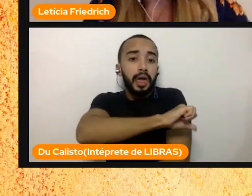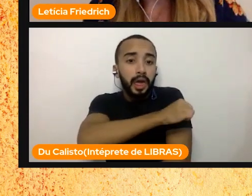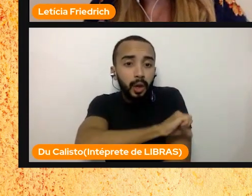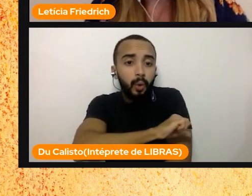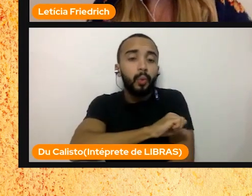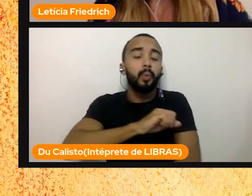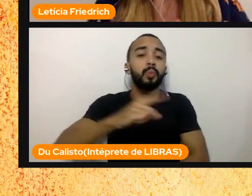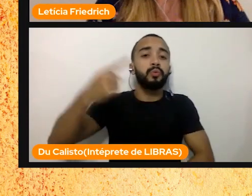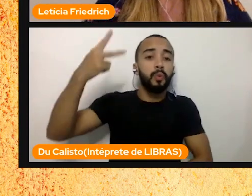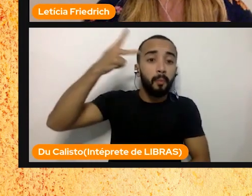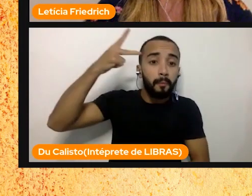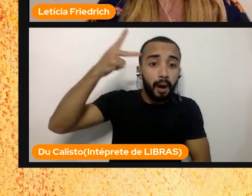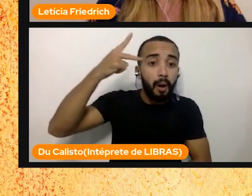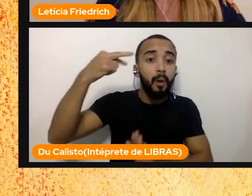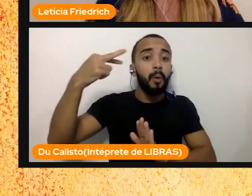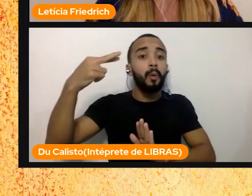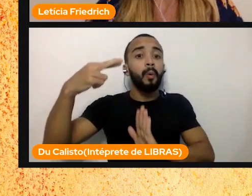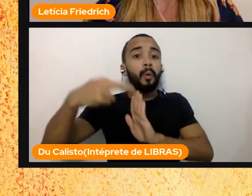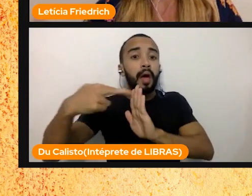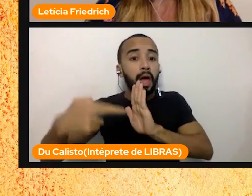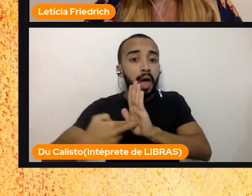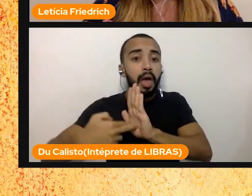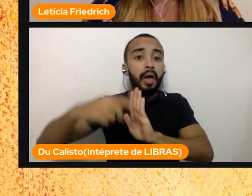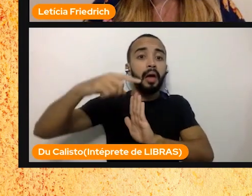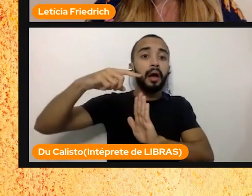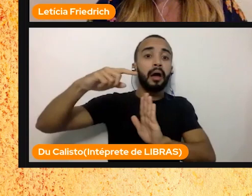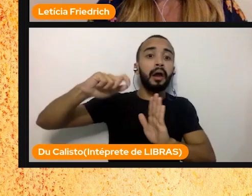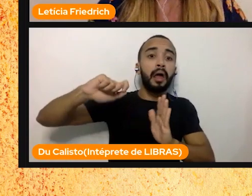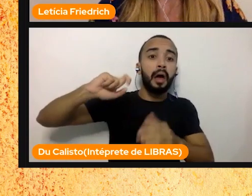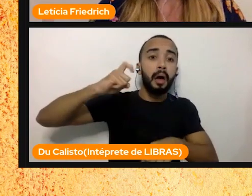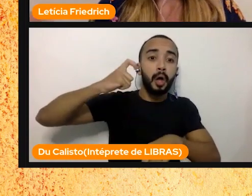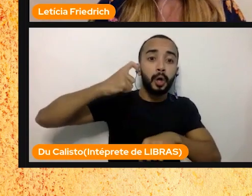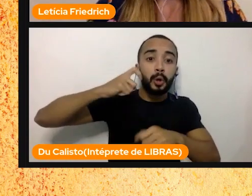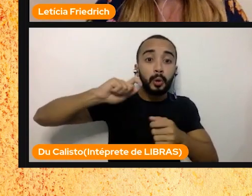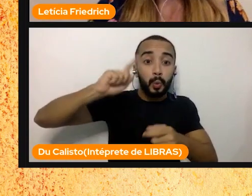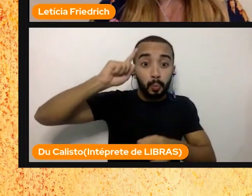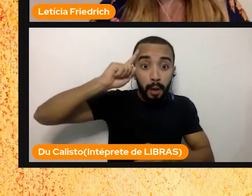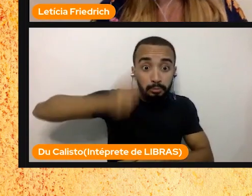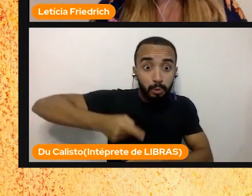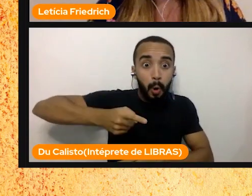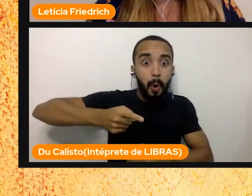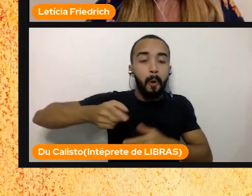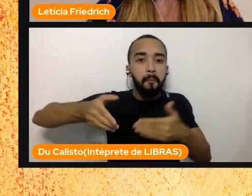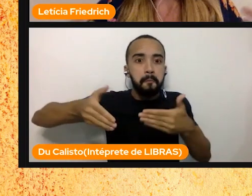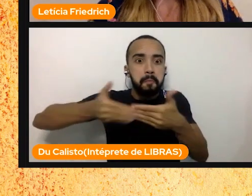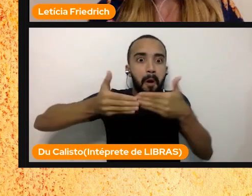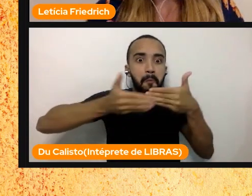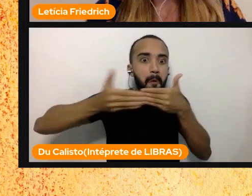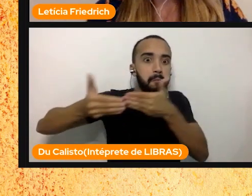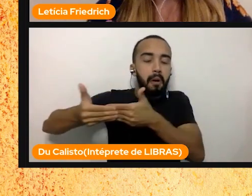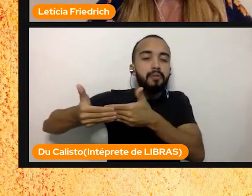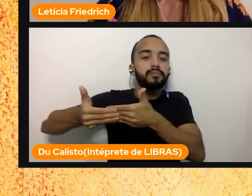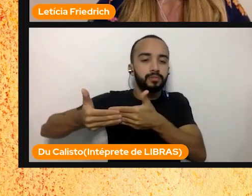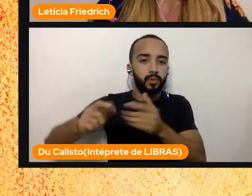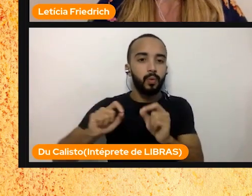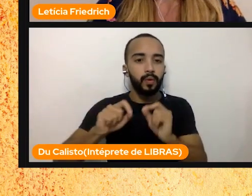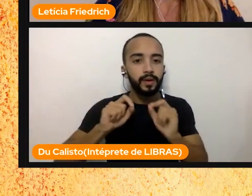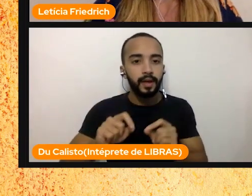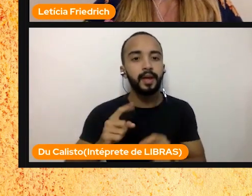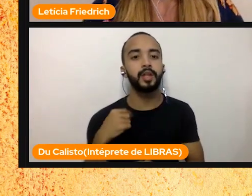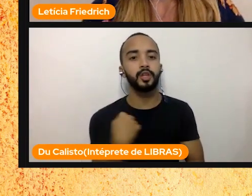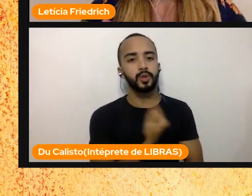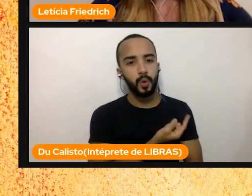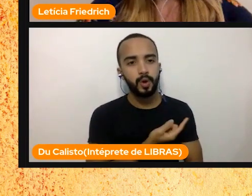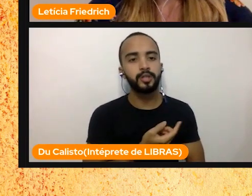estar fechados. Então, a gente conseguiu produzir, continuar, isso foi muito bom, não paramos.